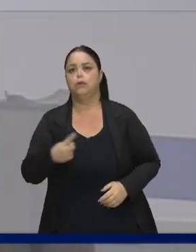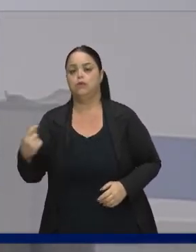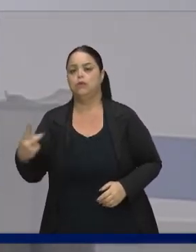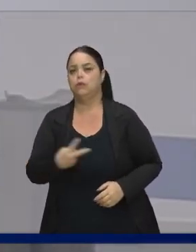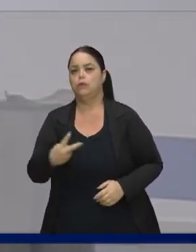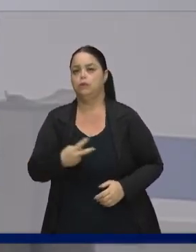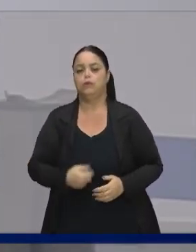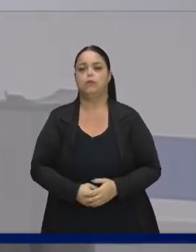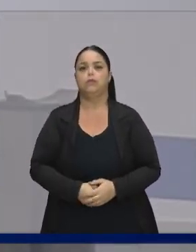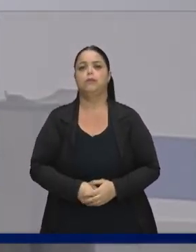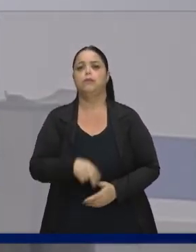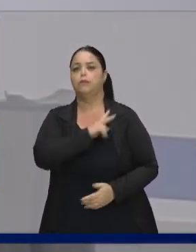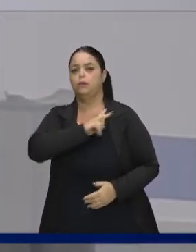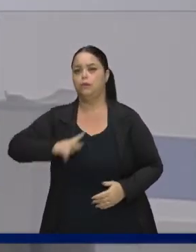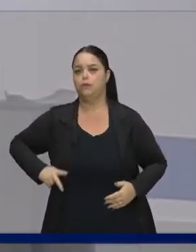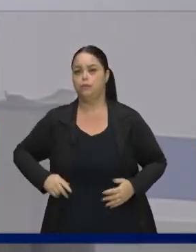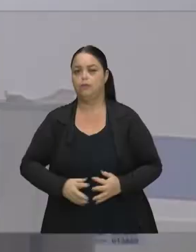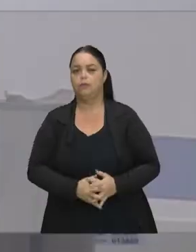2022, senhor presidente.